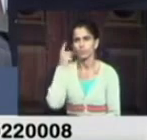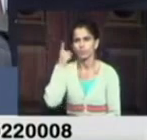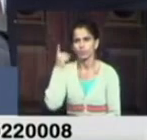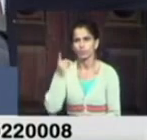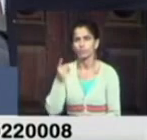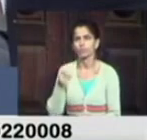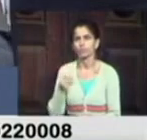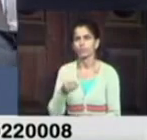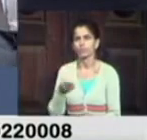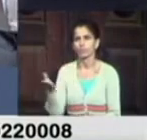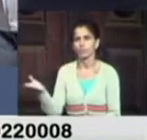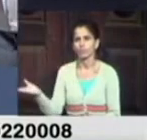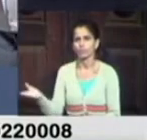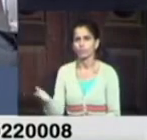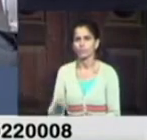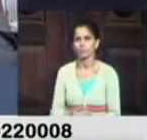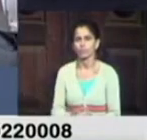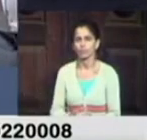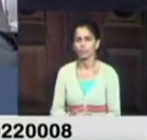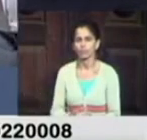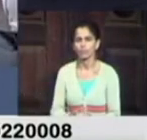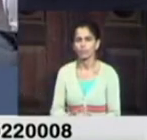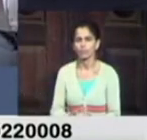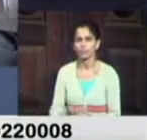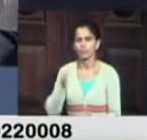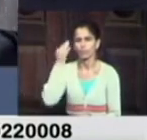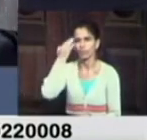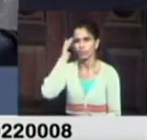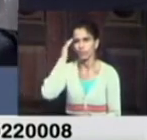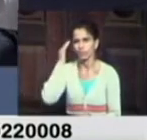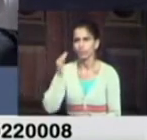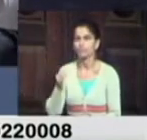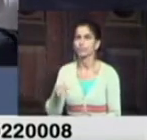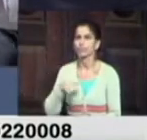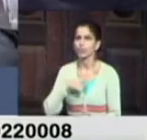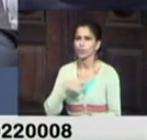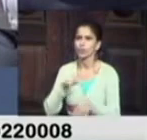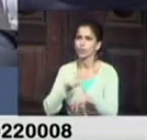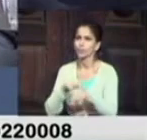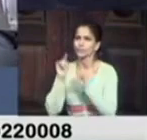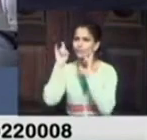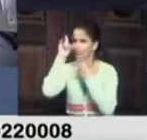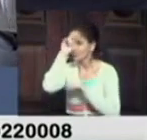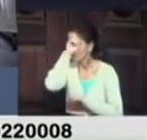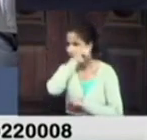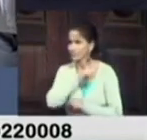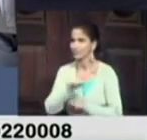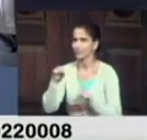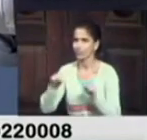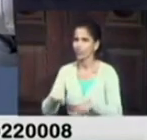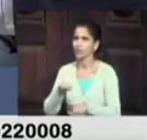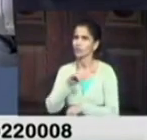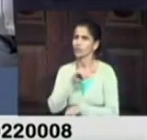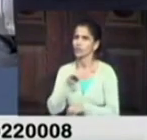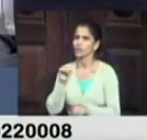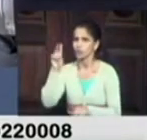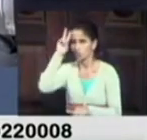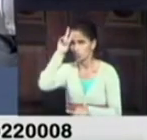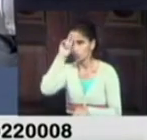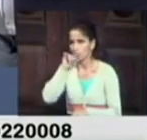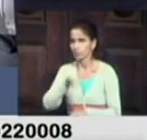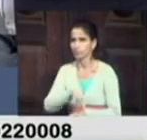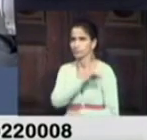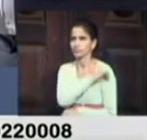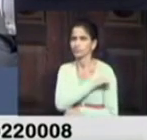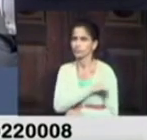Bancada do pessoal vota não, por entender que a gente vive um dos momentos mais delicados da história do Rio de Janeiro e por